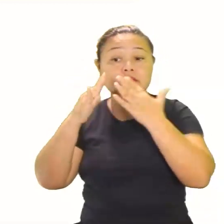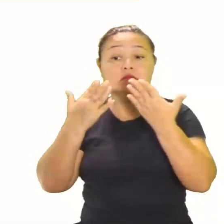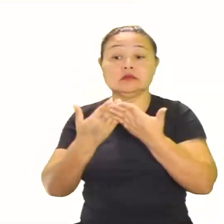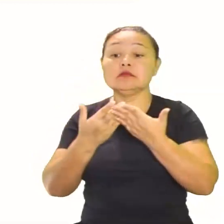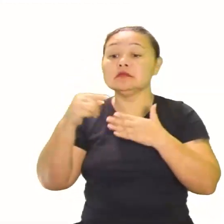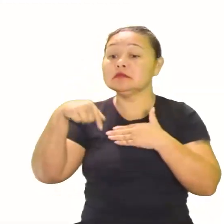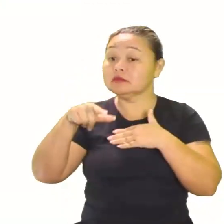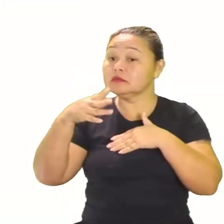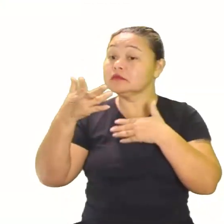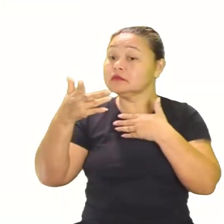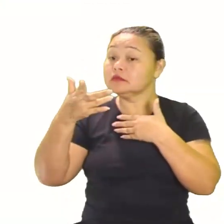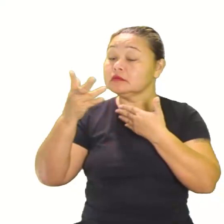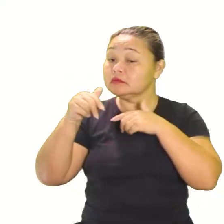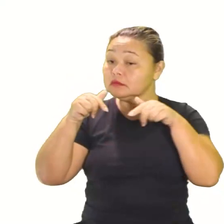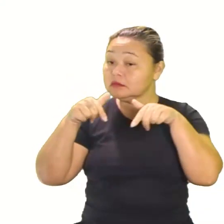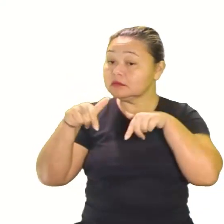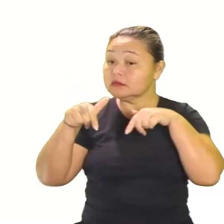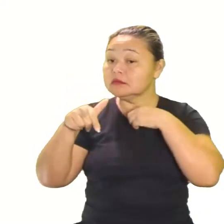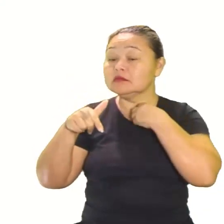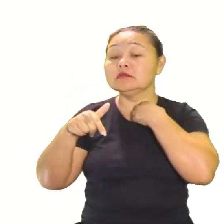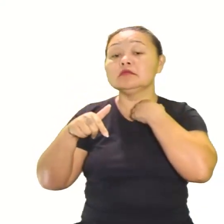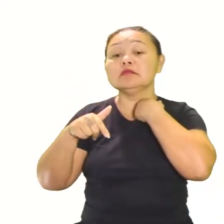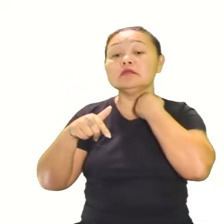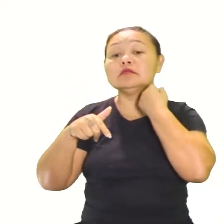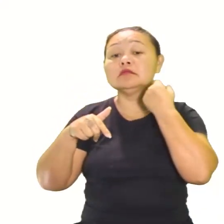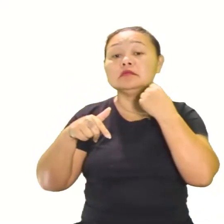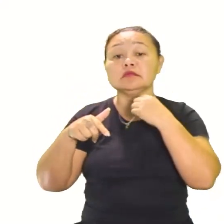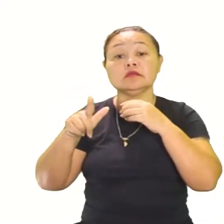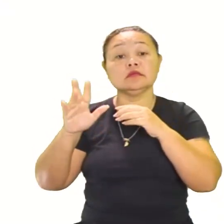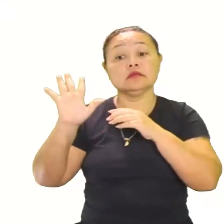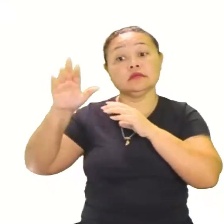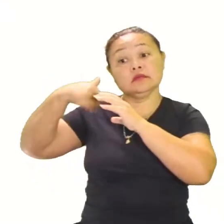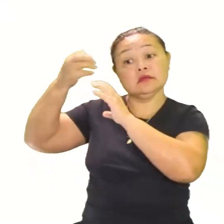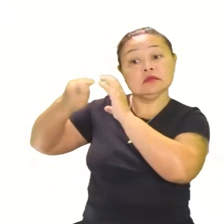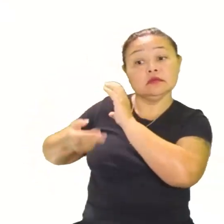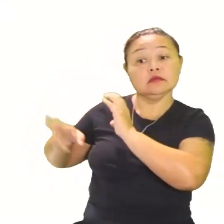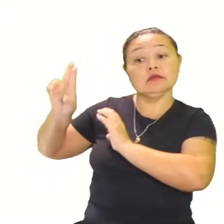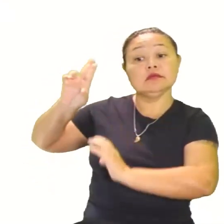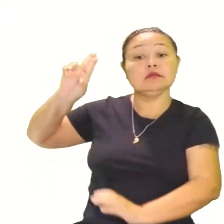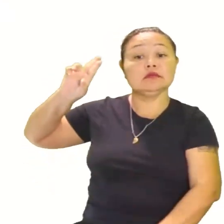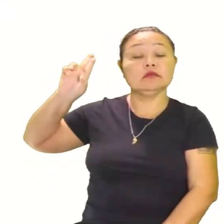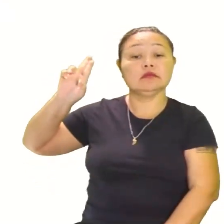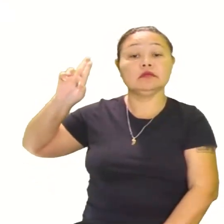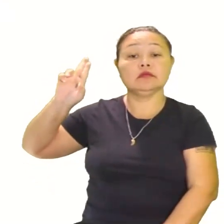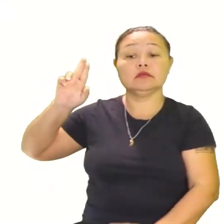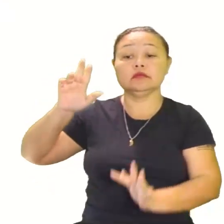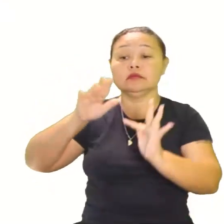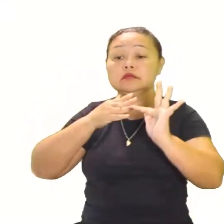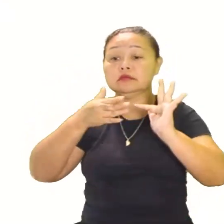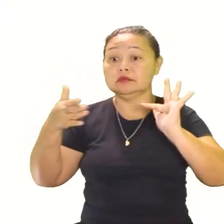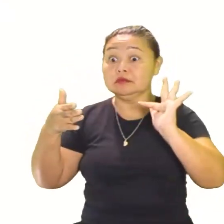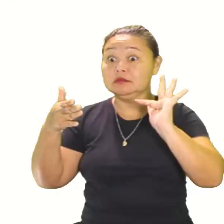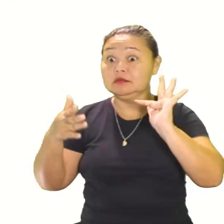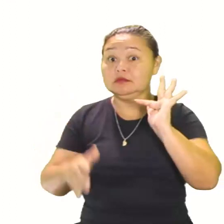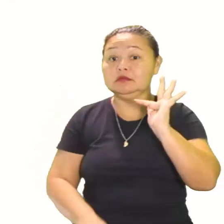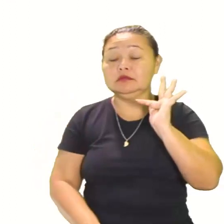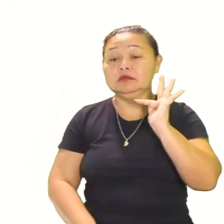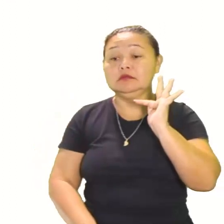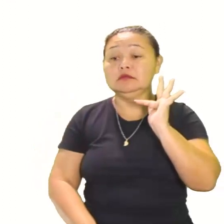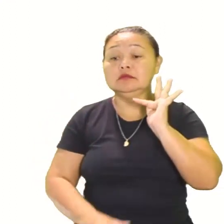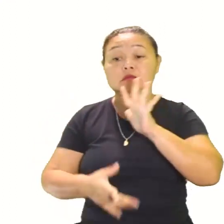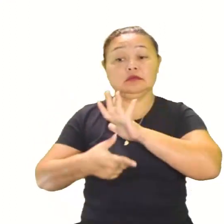escolas que a gente trabalha. Vamos lá, então, saindo da cartola mágica, a gente vai para aplicações da função